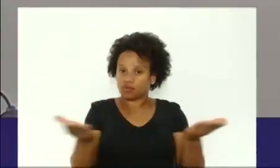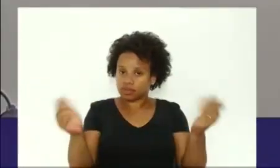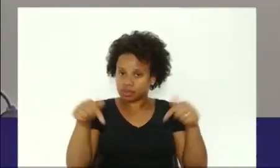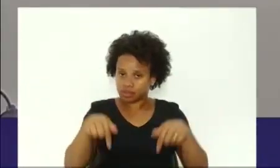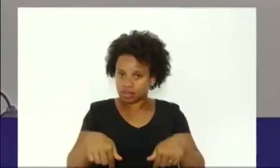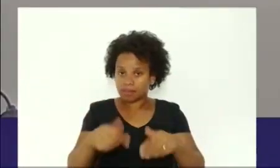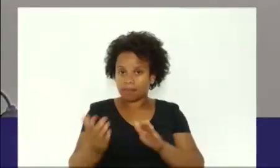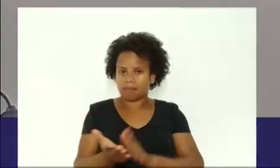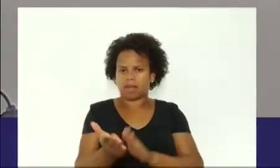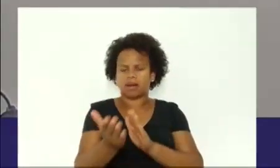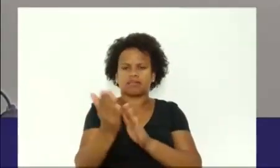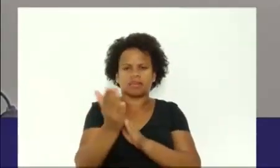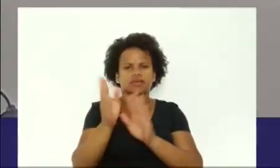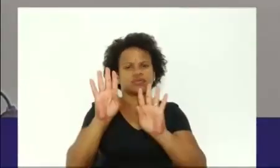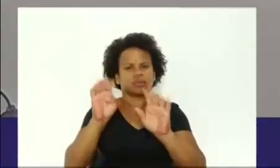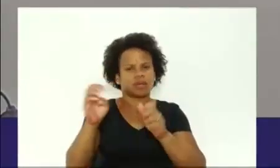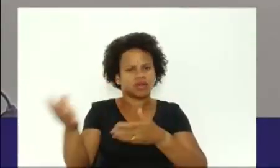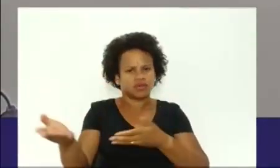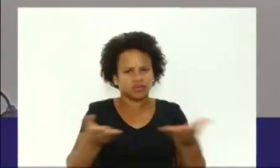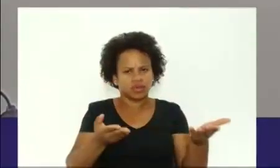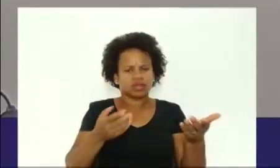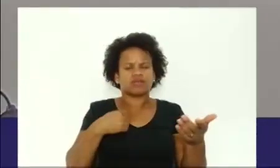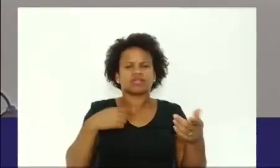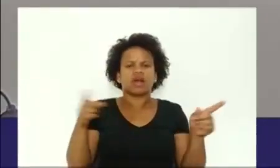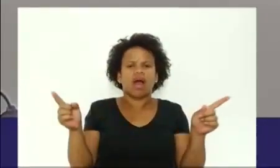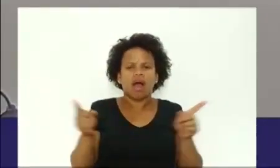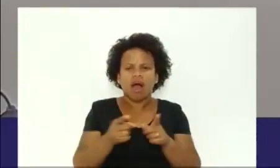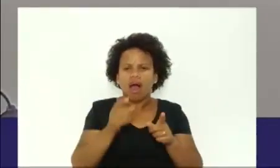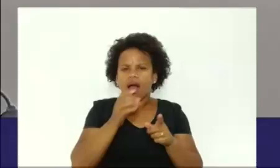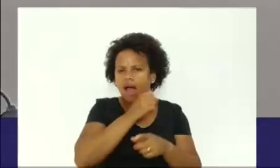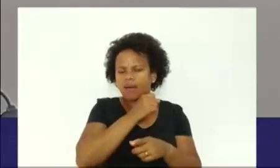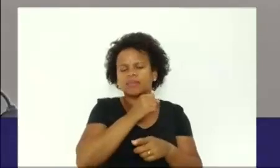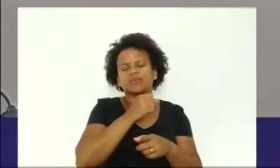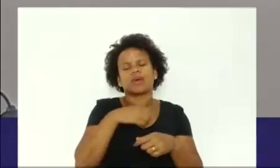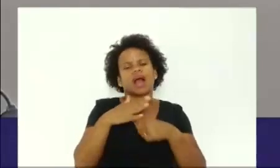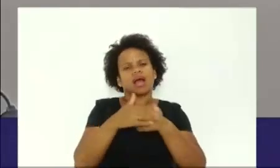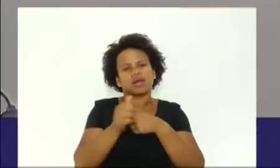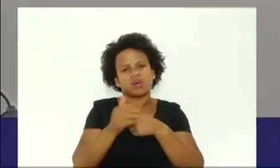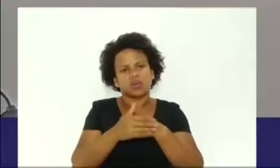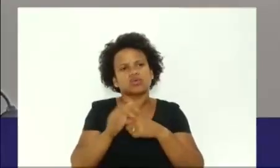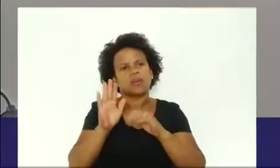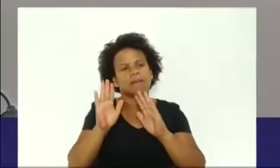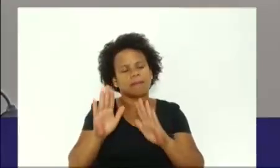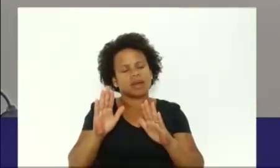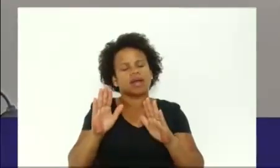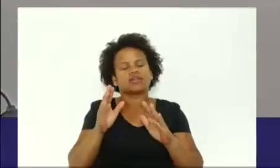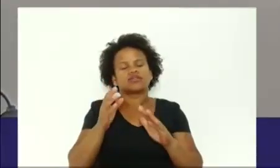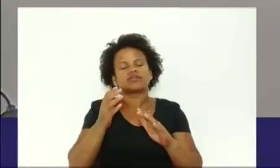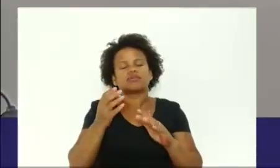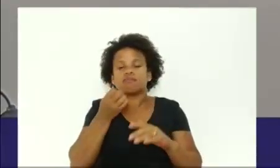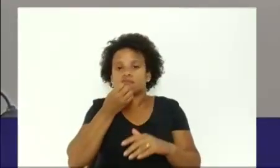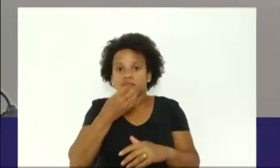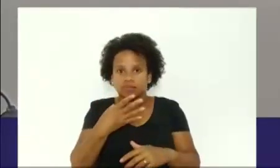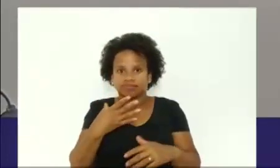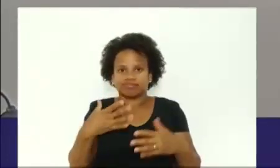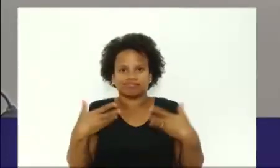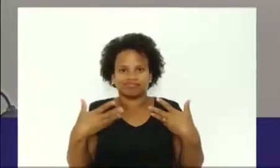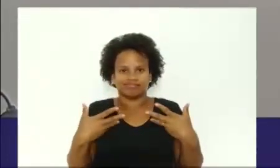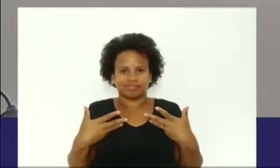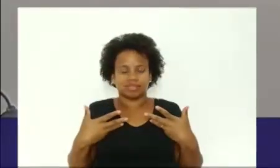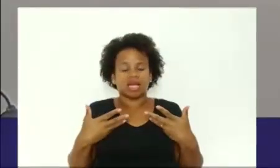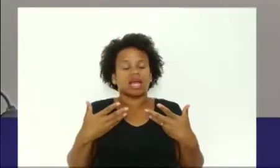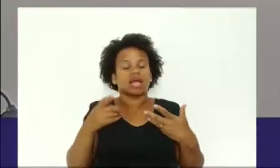sejam bem-vindas. Será breve, será carinhoso, mas será intenso. Espero que vocês levem no coração de